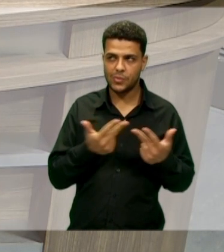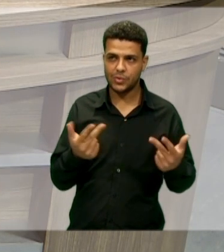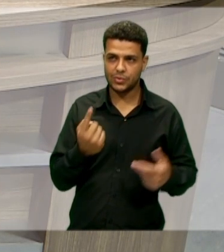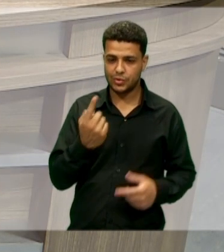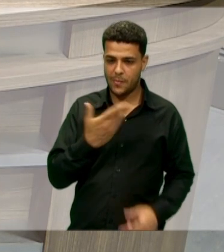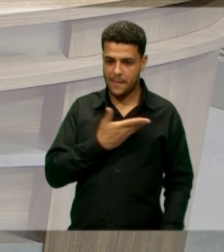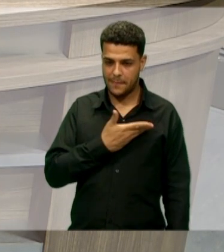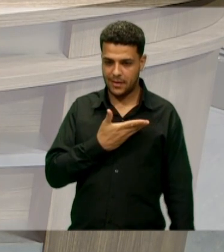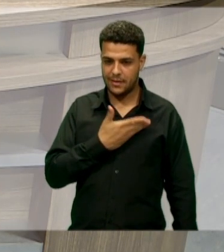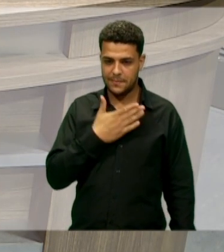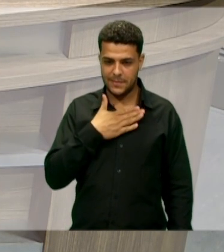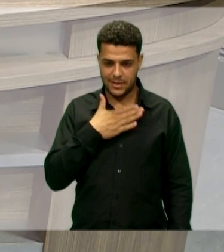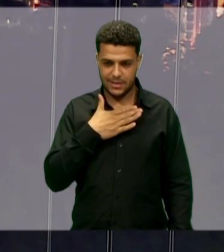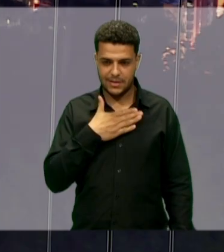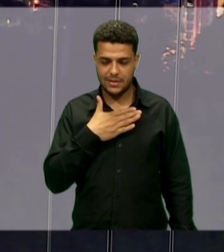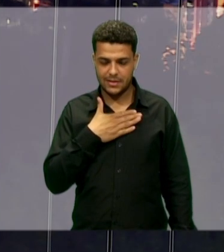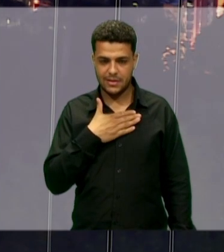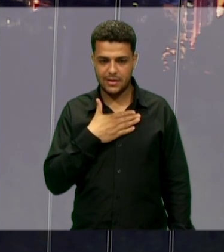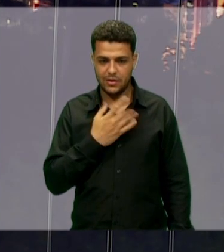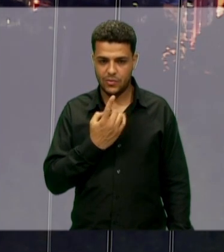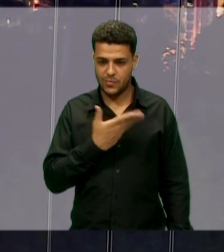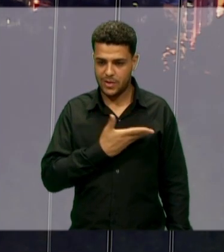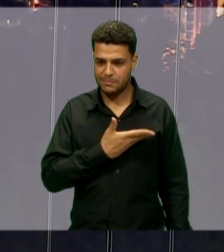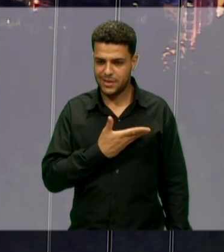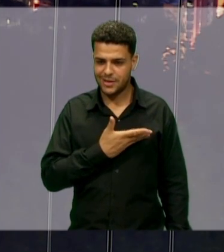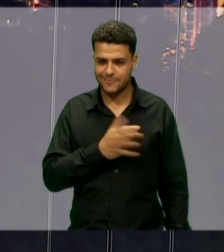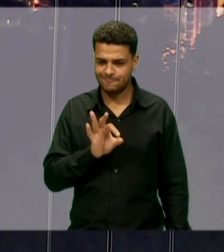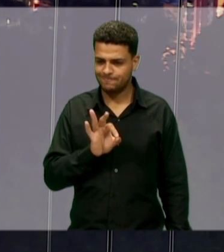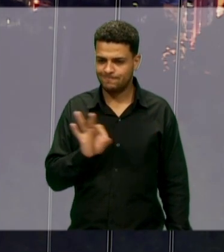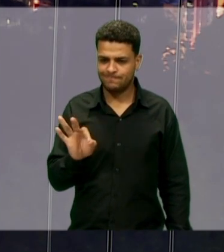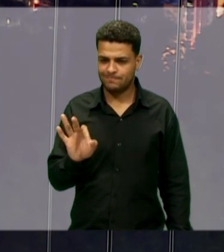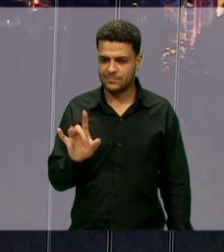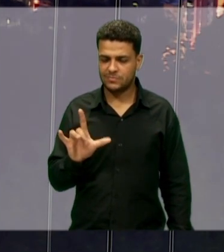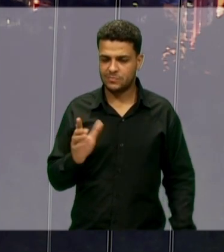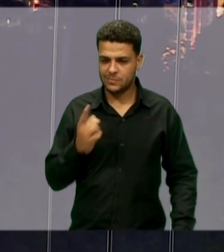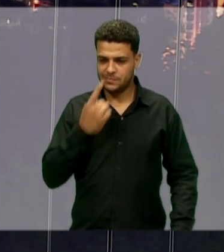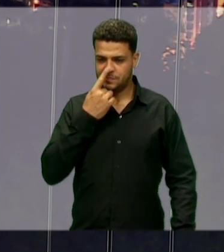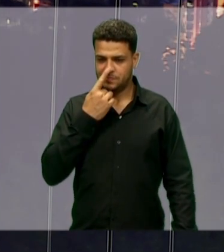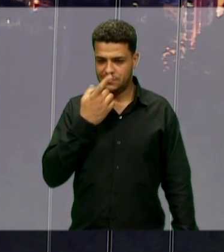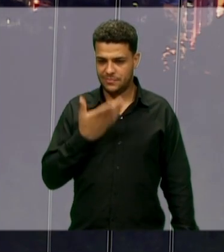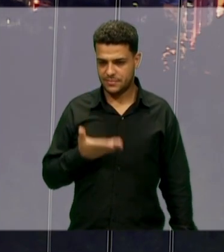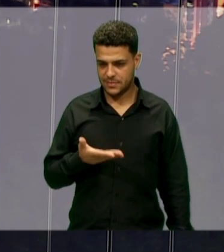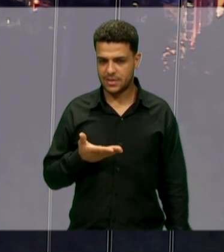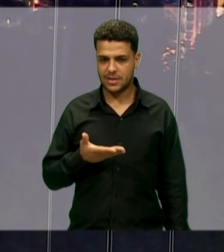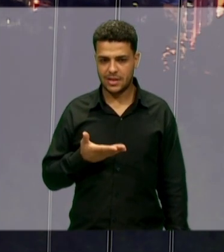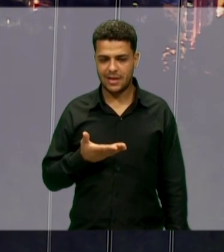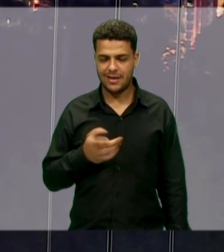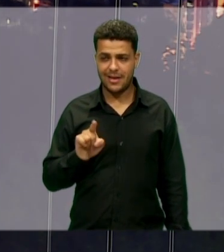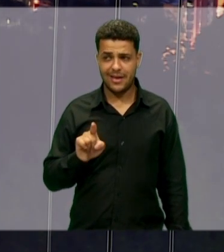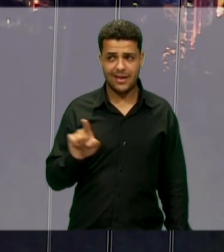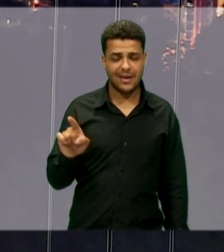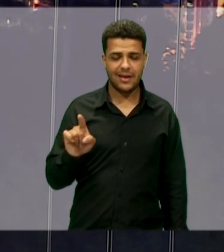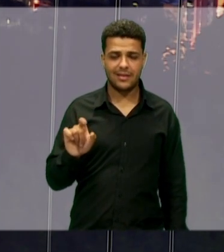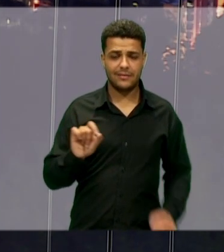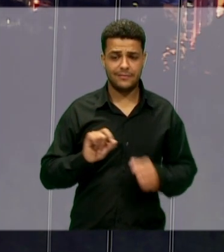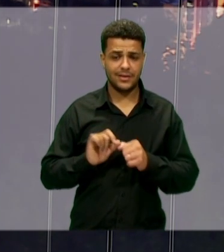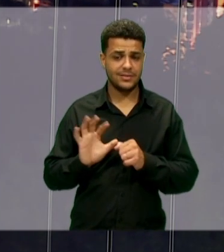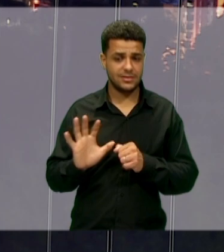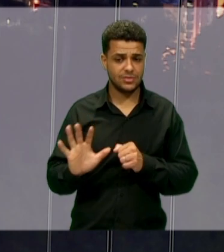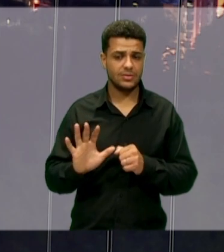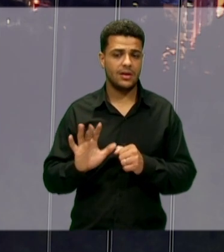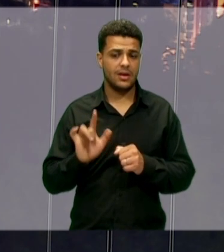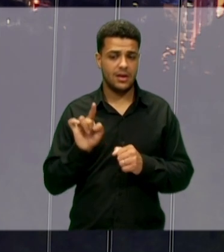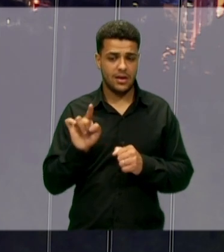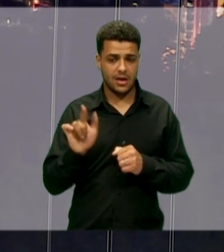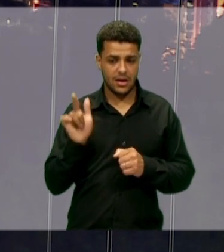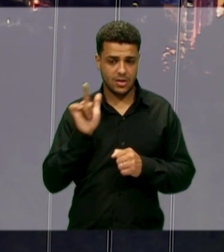uma amiga minha, uma amiga realmente muito próxima, em que ela fez exatamente isso. Ela